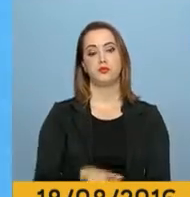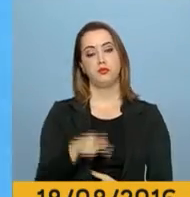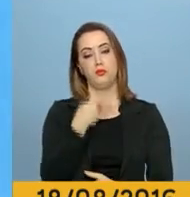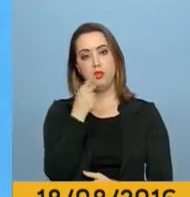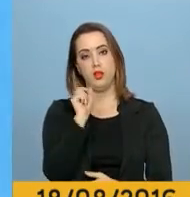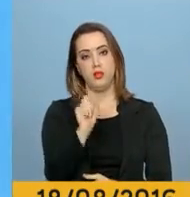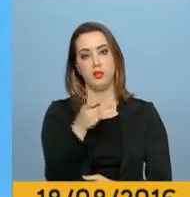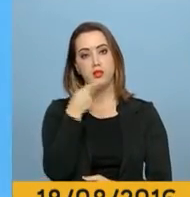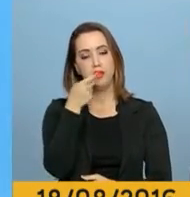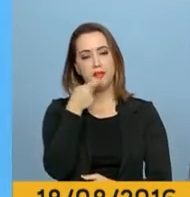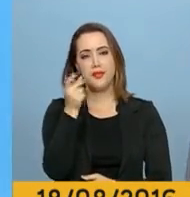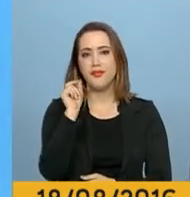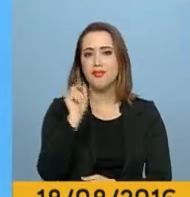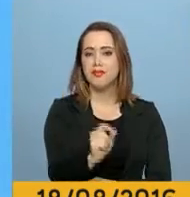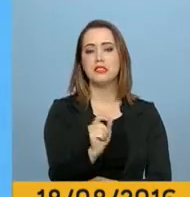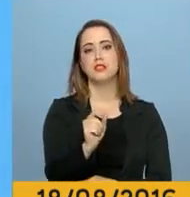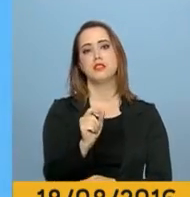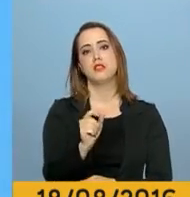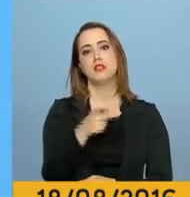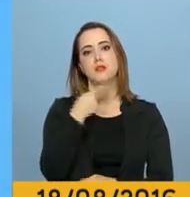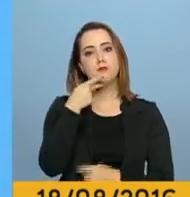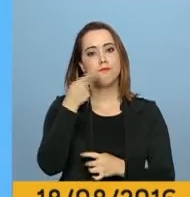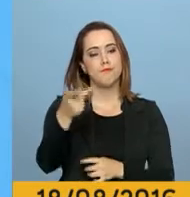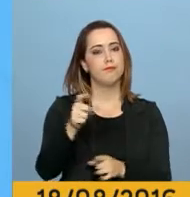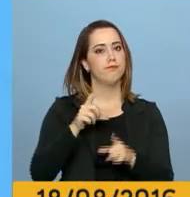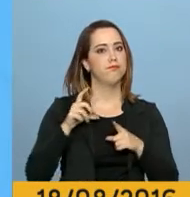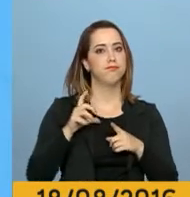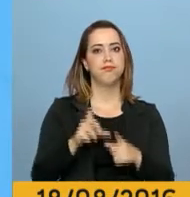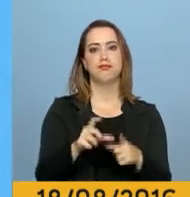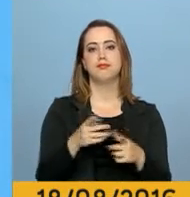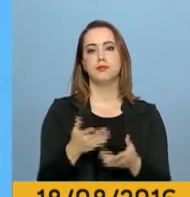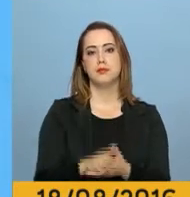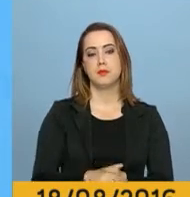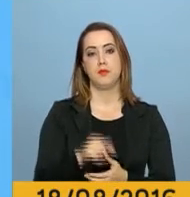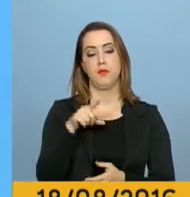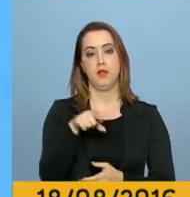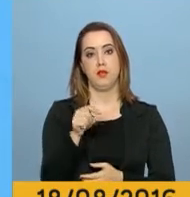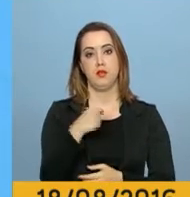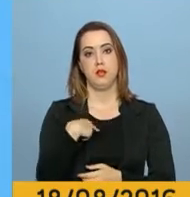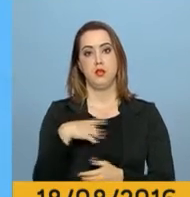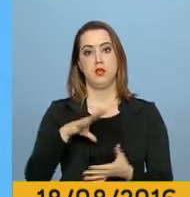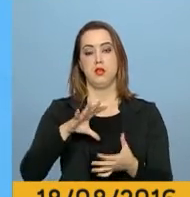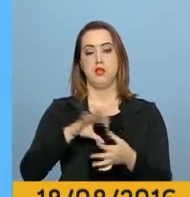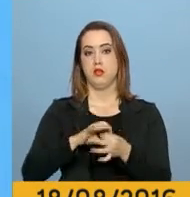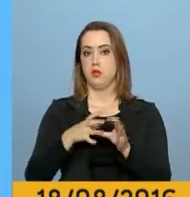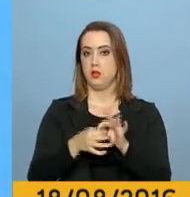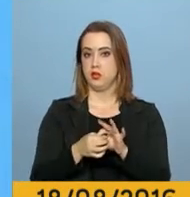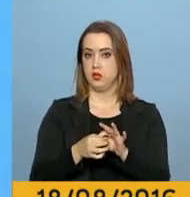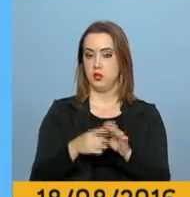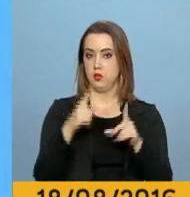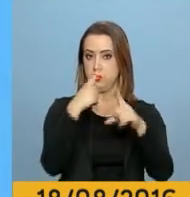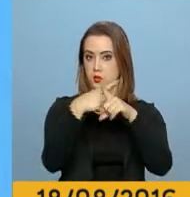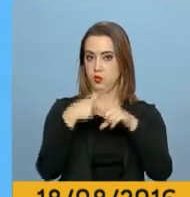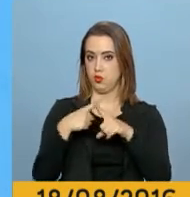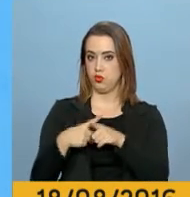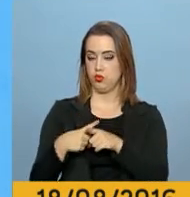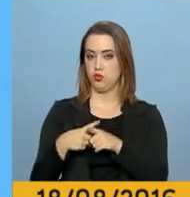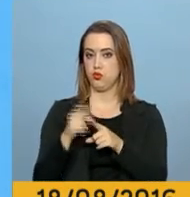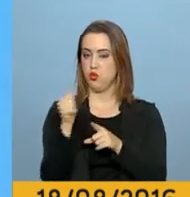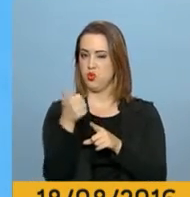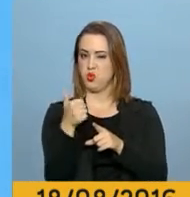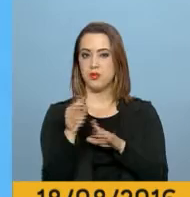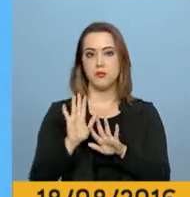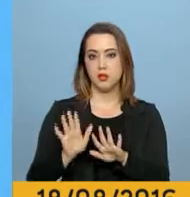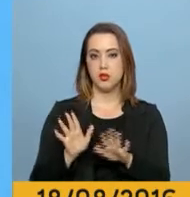registar salientar dizer em letras garrafais que as olimpíadas não os primeiros jogos olímpicos que